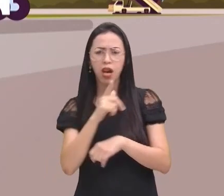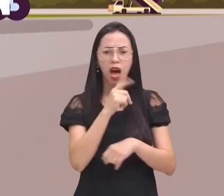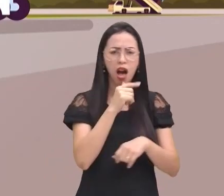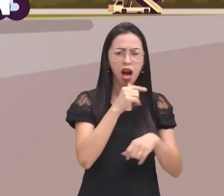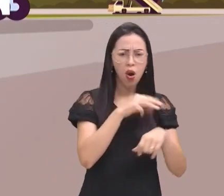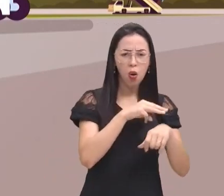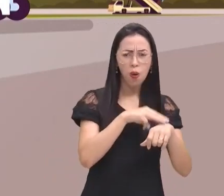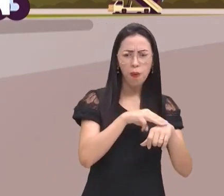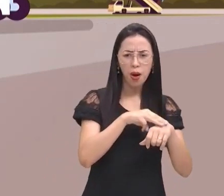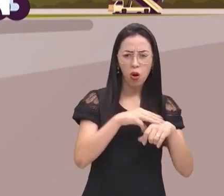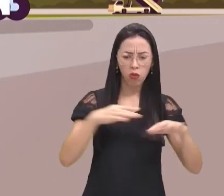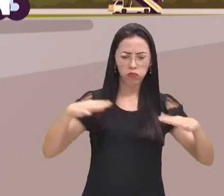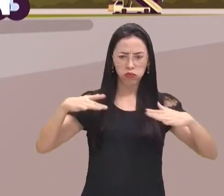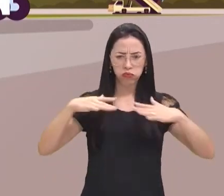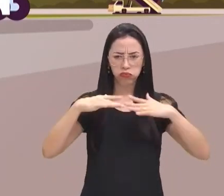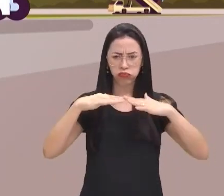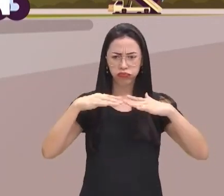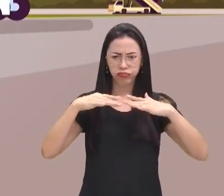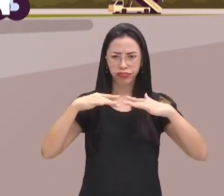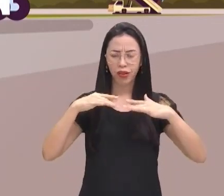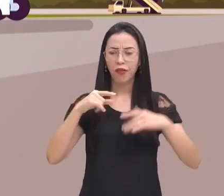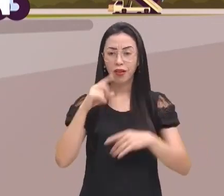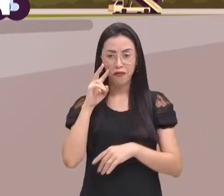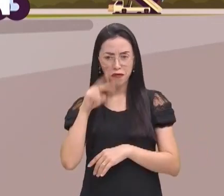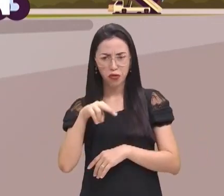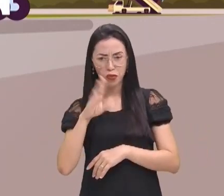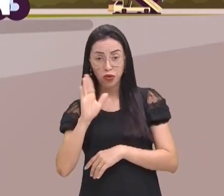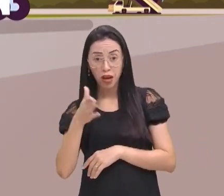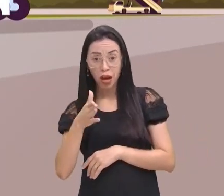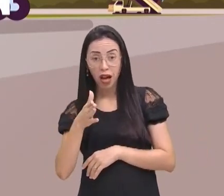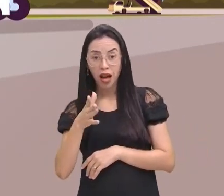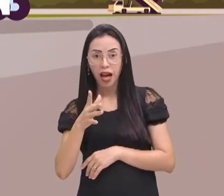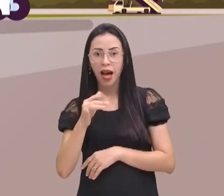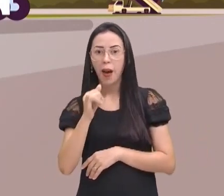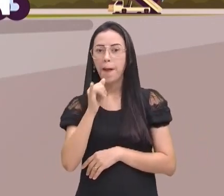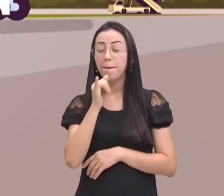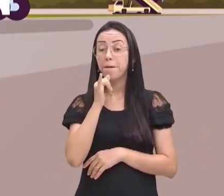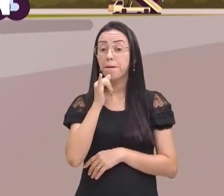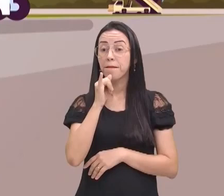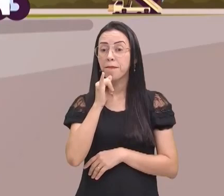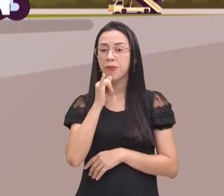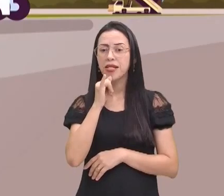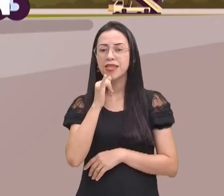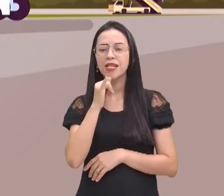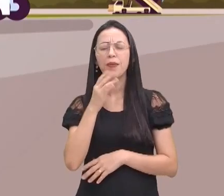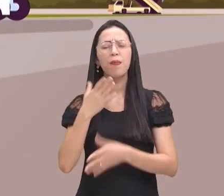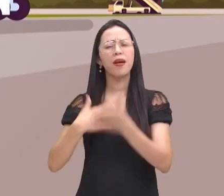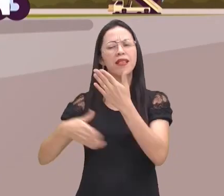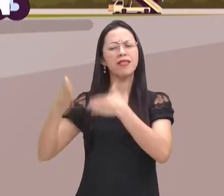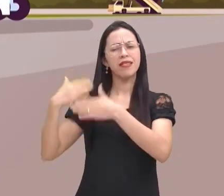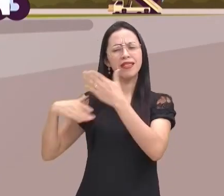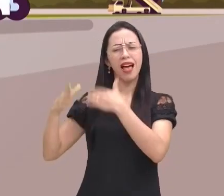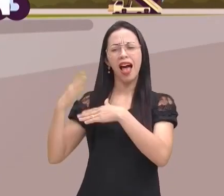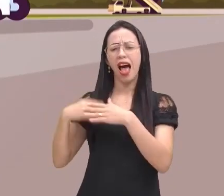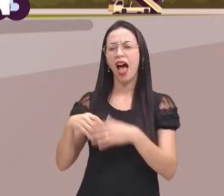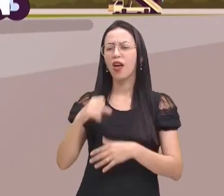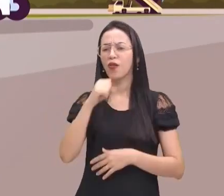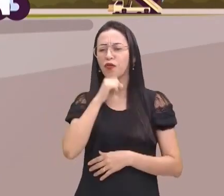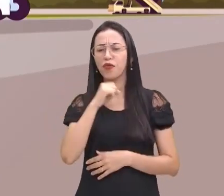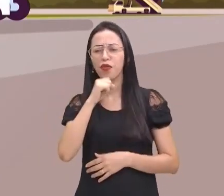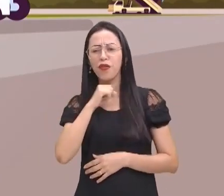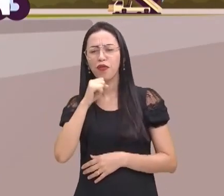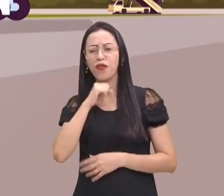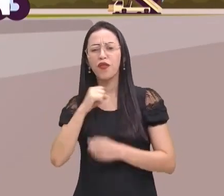sabiam daquilo que eu contei para vocês? Que se nós ficássemos no meio dos dois, os mais velhos dizem que o rio ele